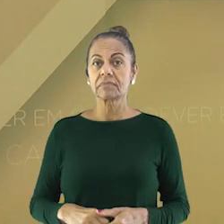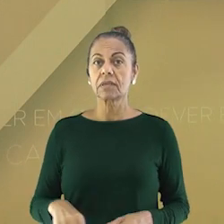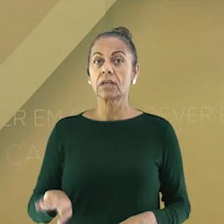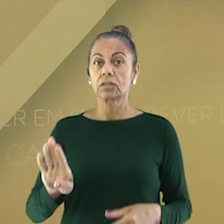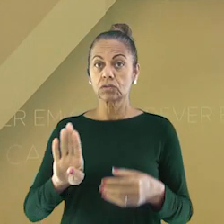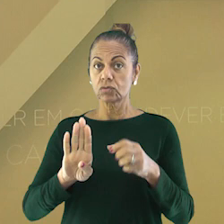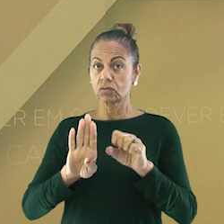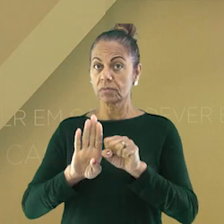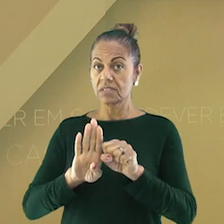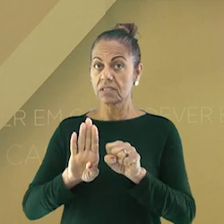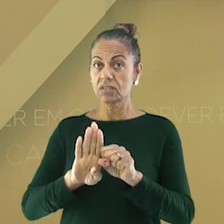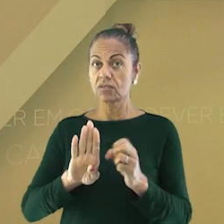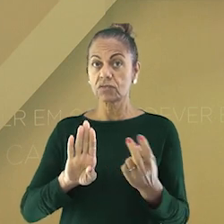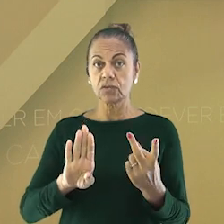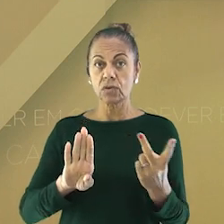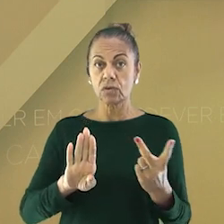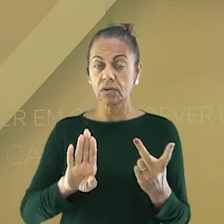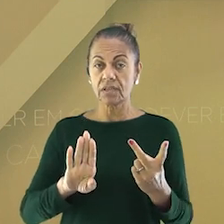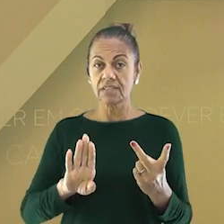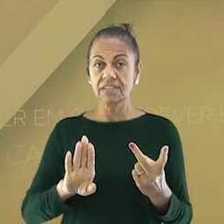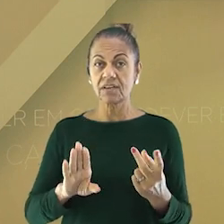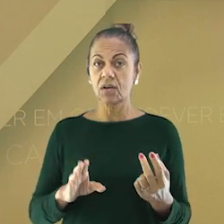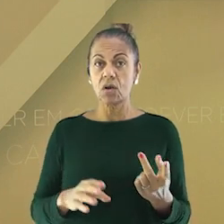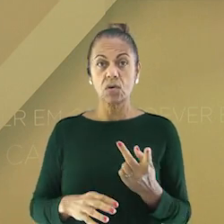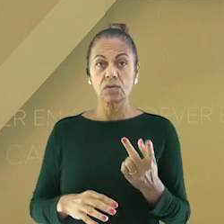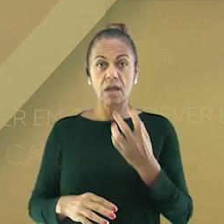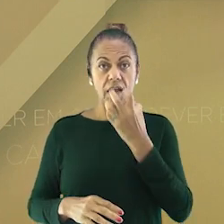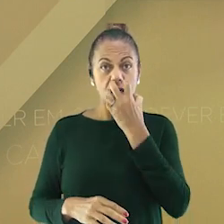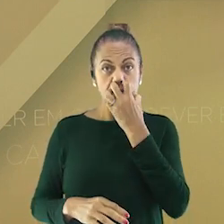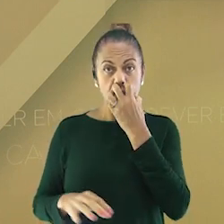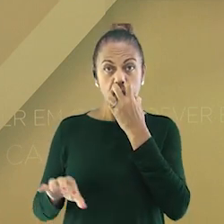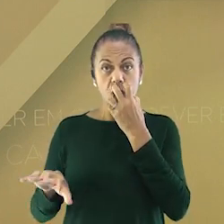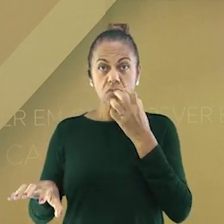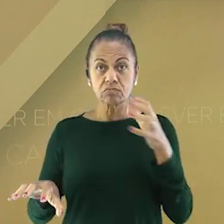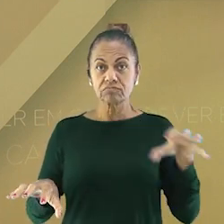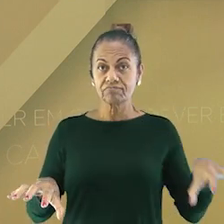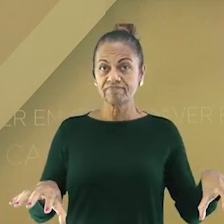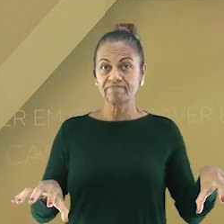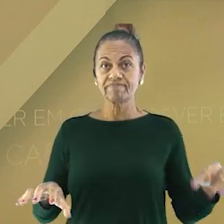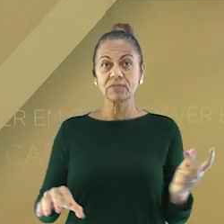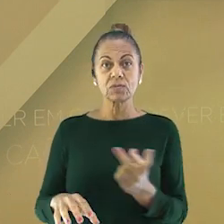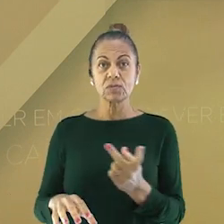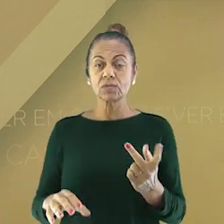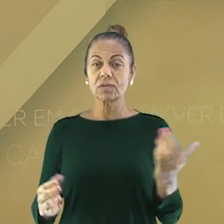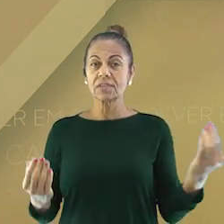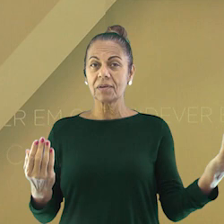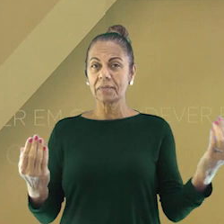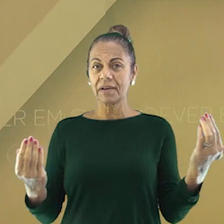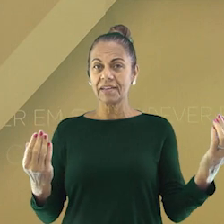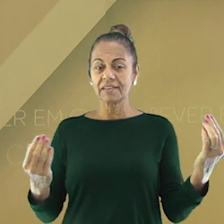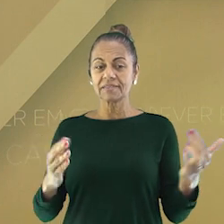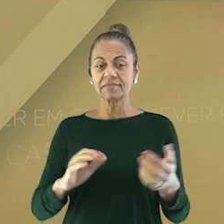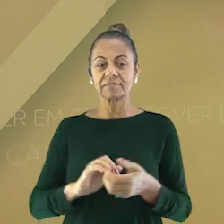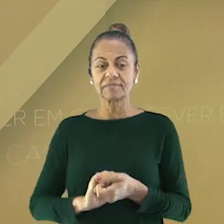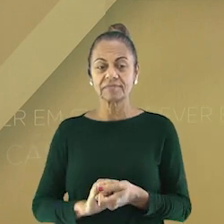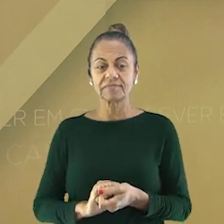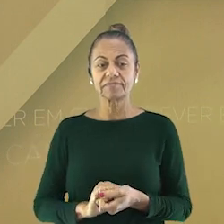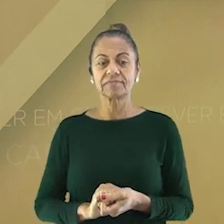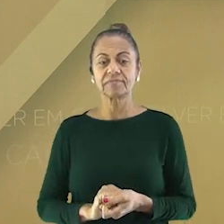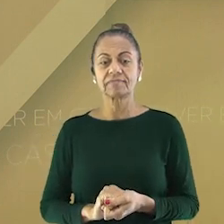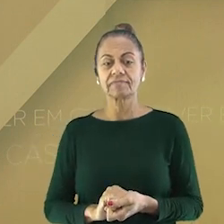substantivos, spot e tintim. Aí depois vem o verbo to be, is. Aí vem a comparação. As playful